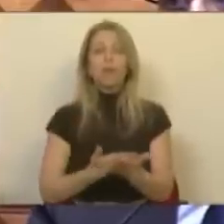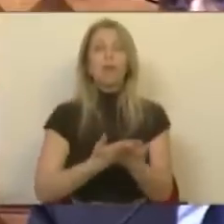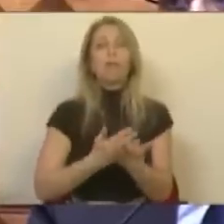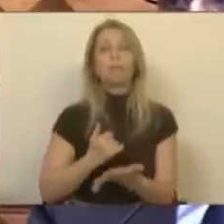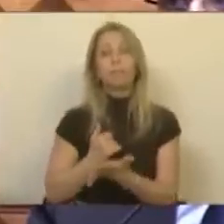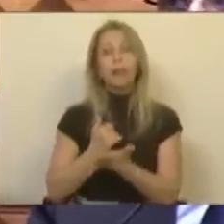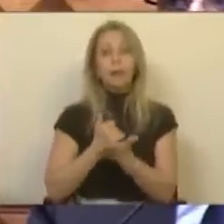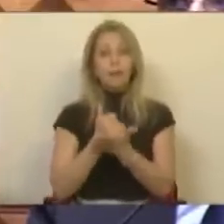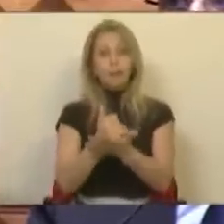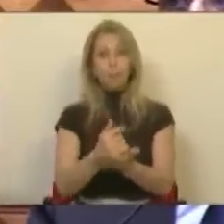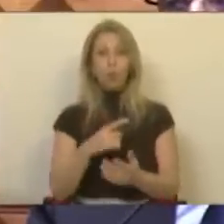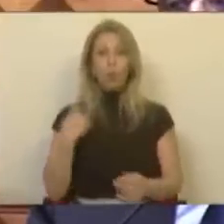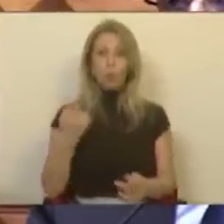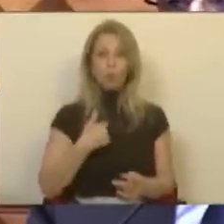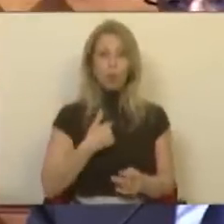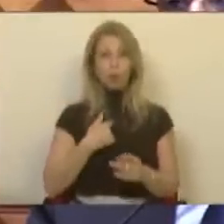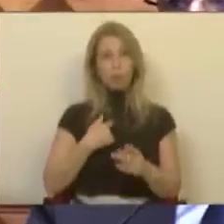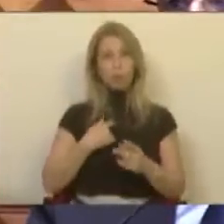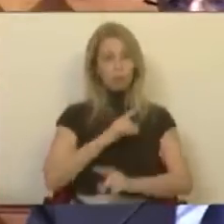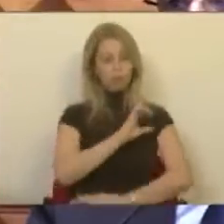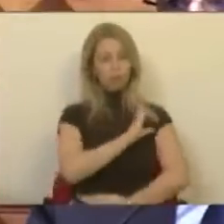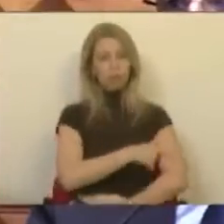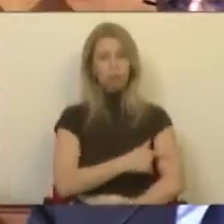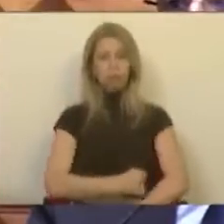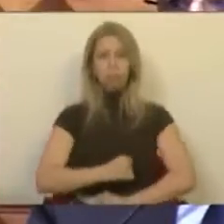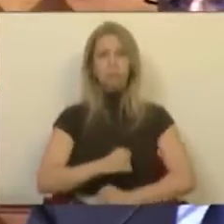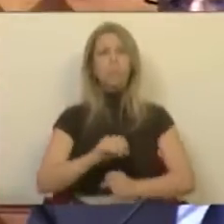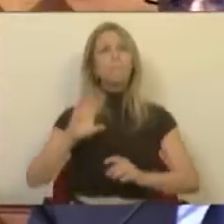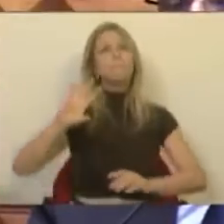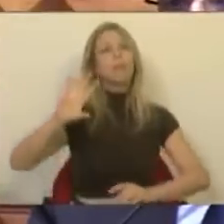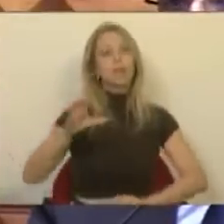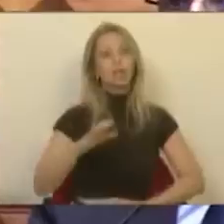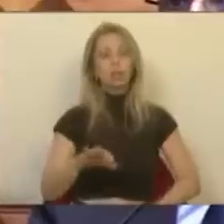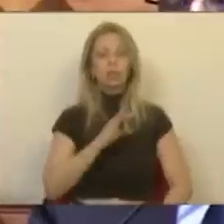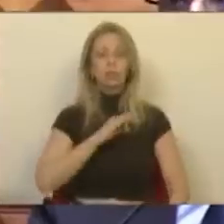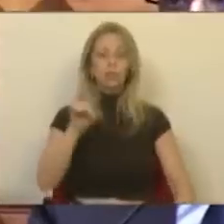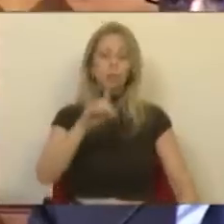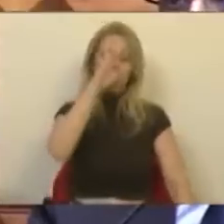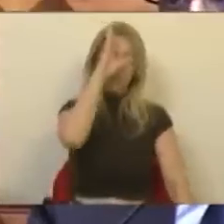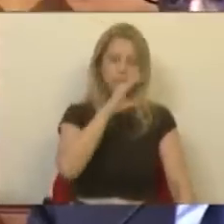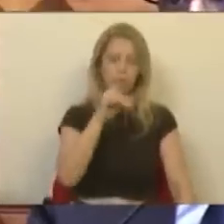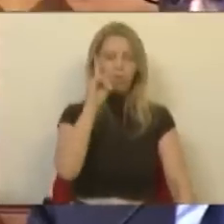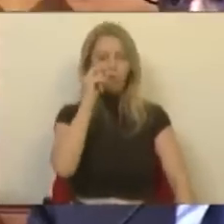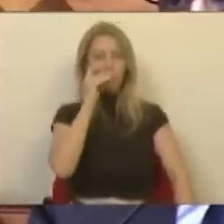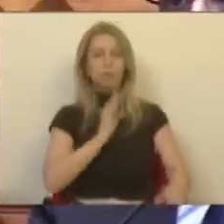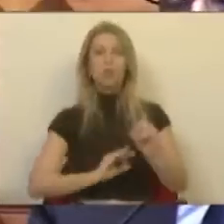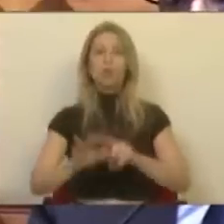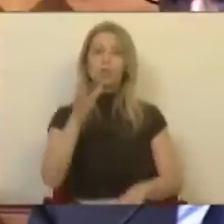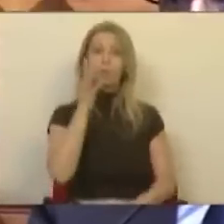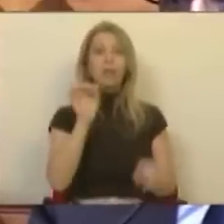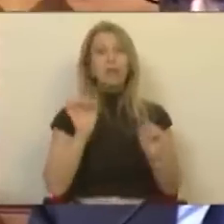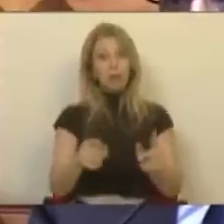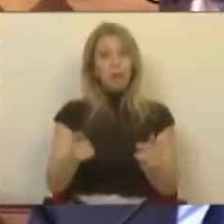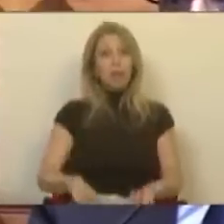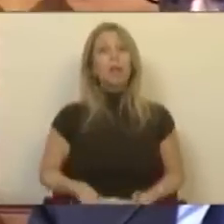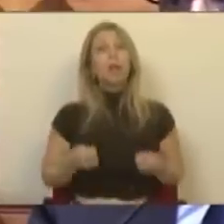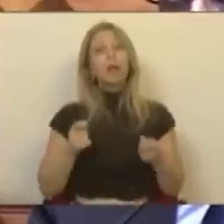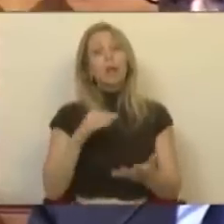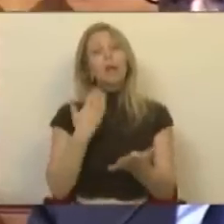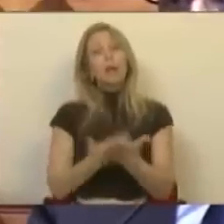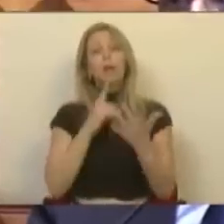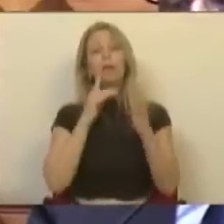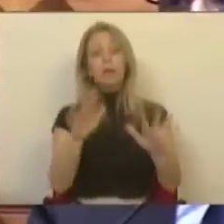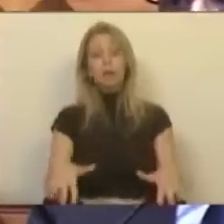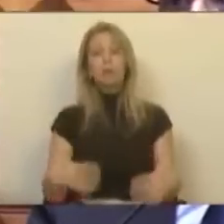fortalecimento do nosso país porque Senhor primeiro-ministro senhoras e senhores deputados estes são os investimentos que permitiram